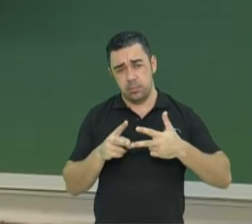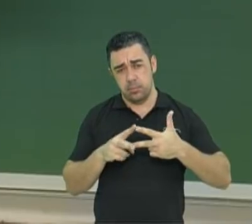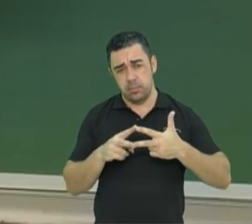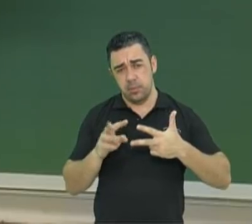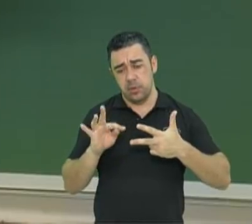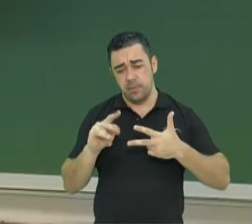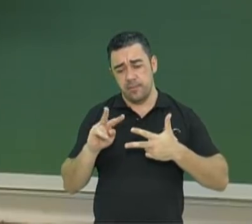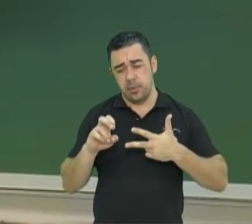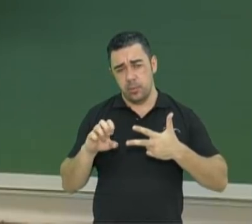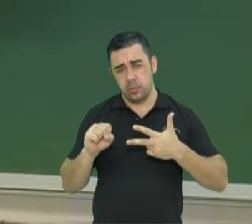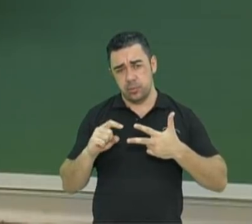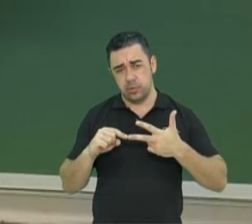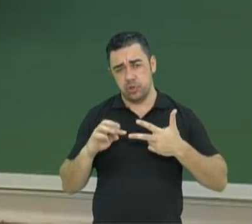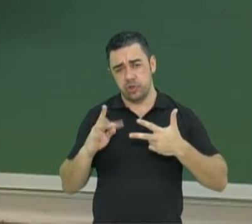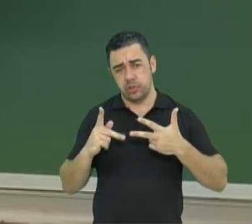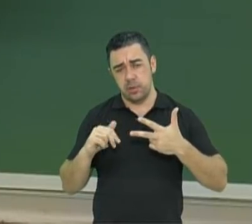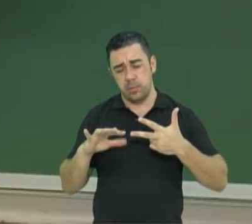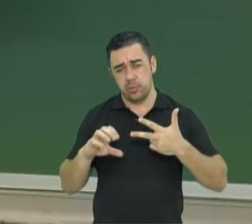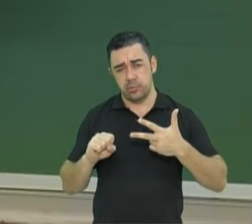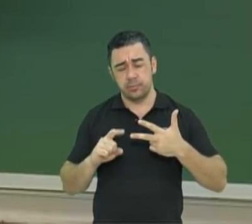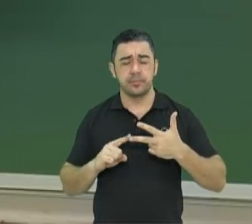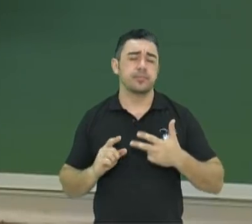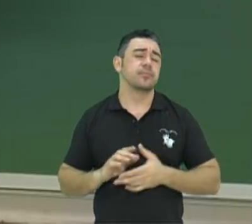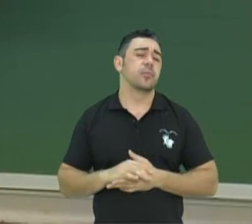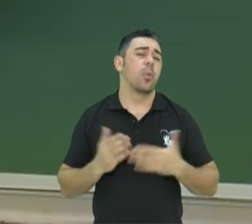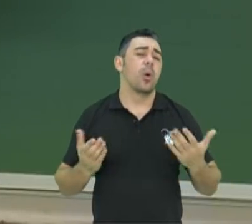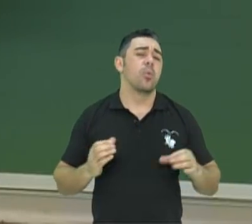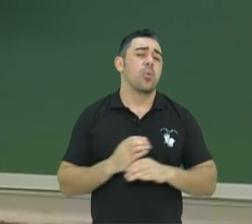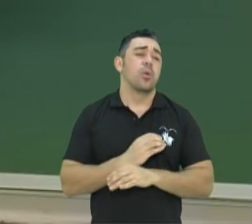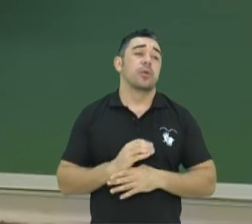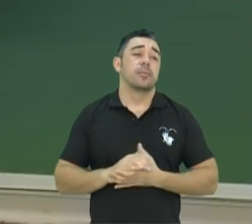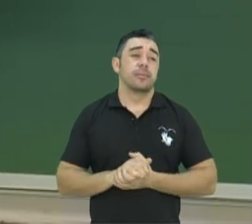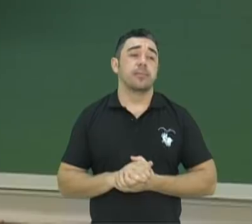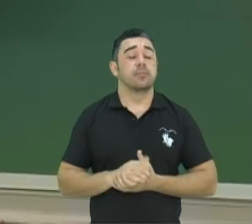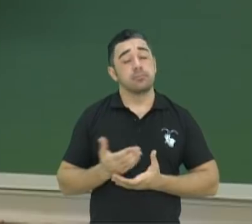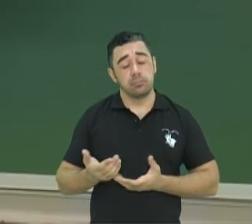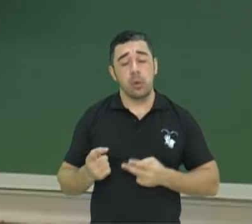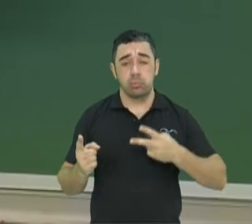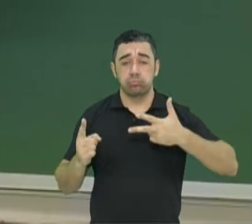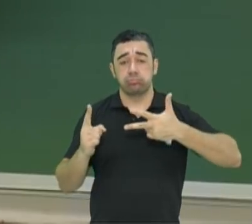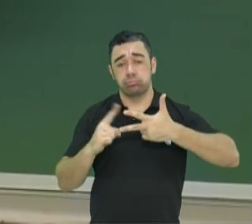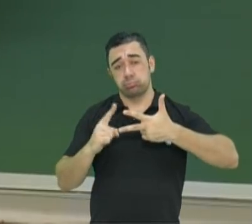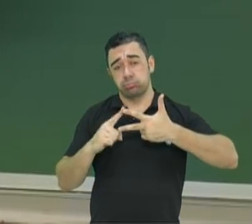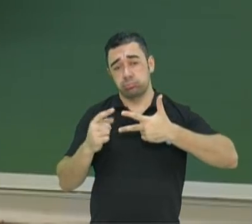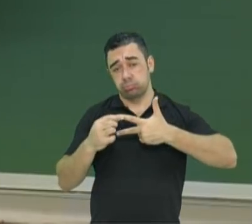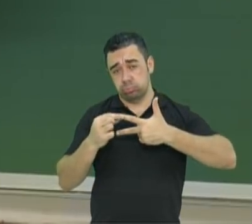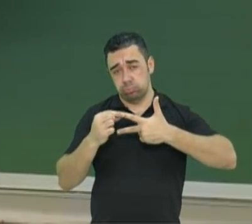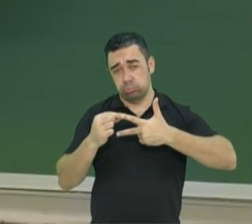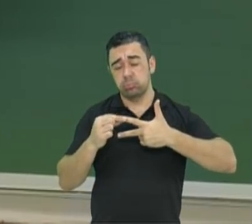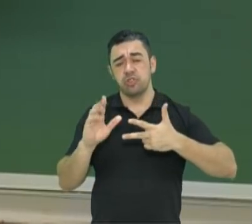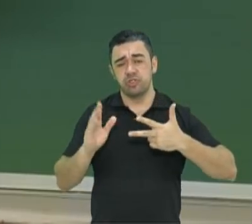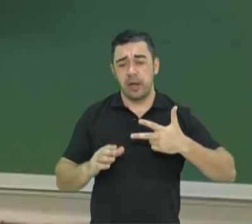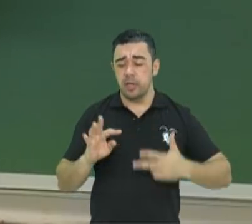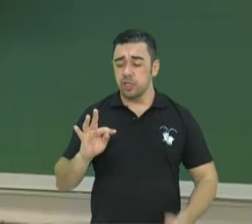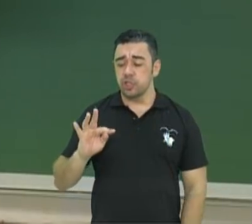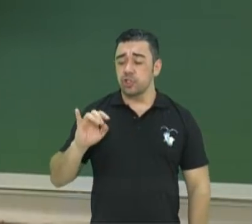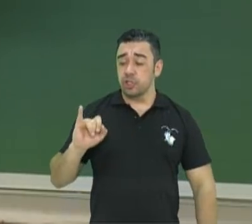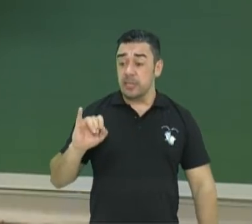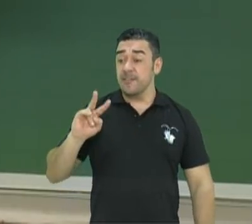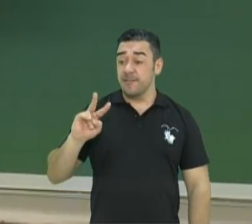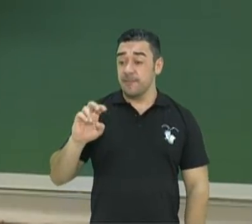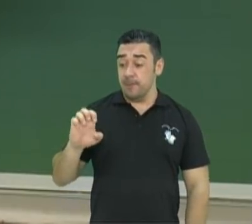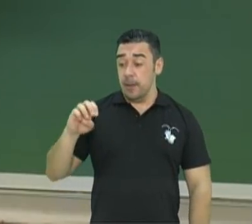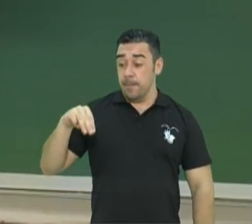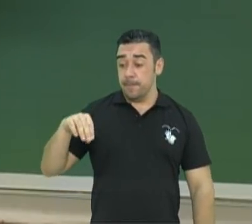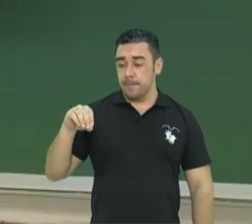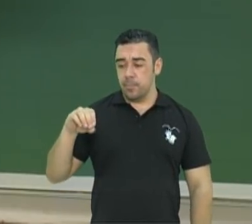Qual desses verbos está com uma ação concluída, passada e concluída? Então, o trecho 2. Quando a ação